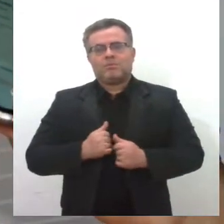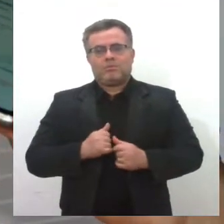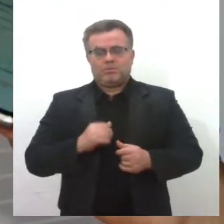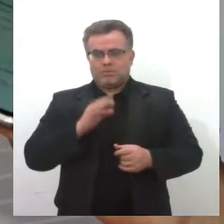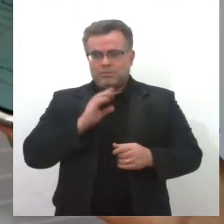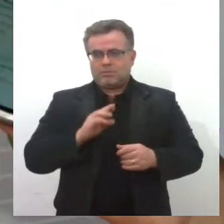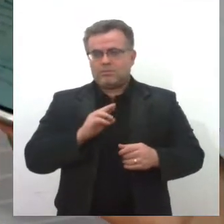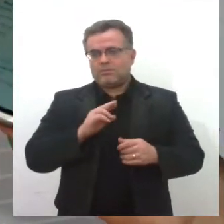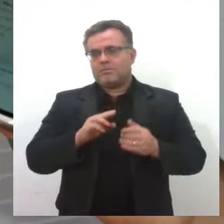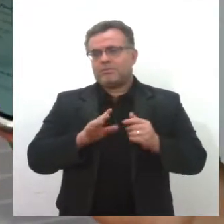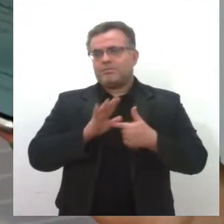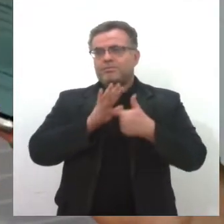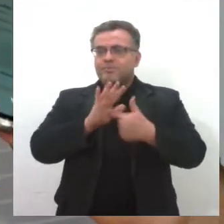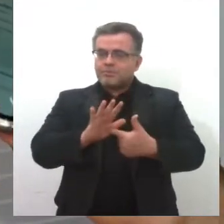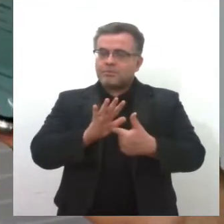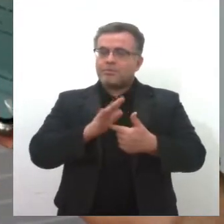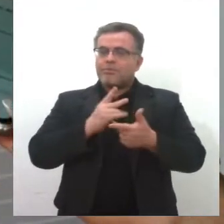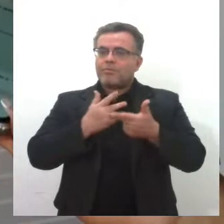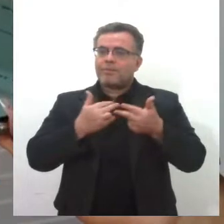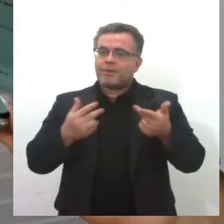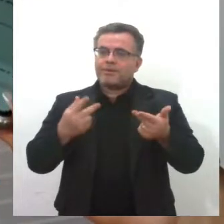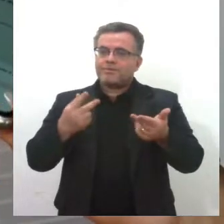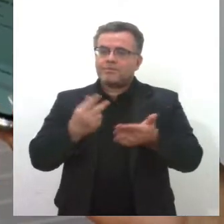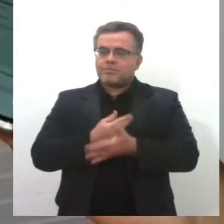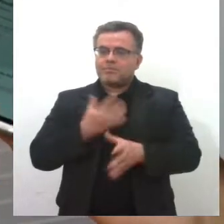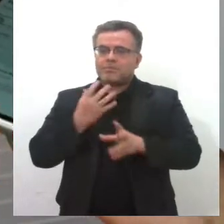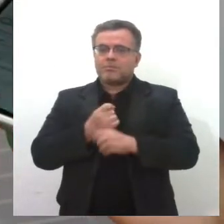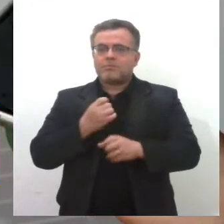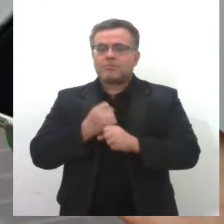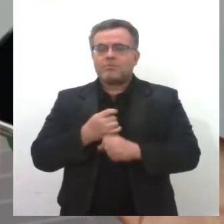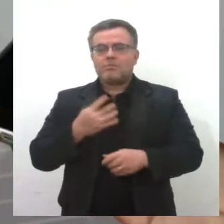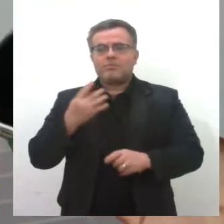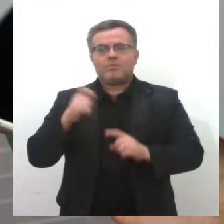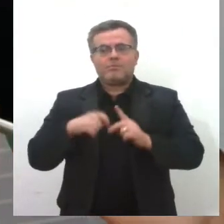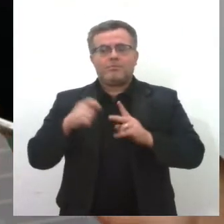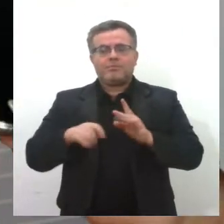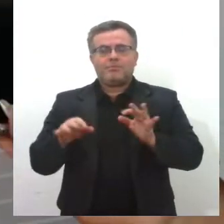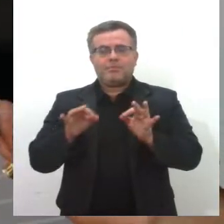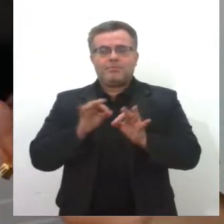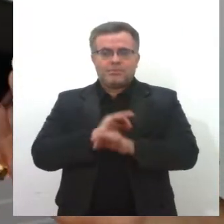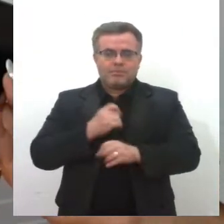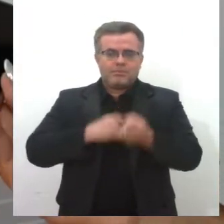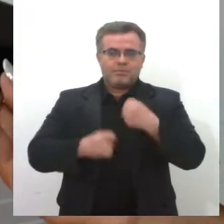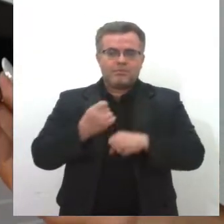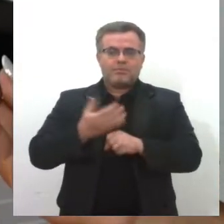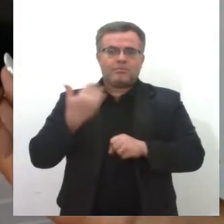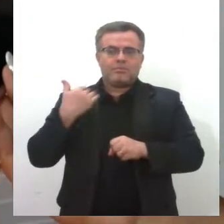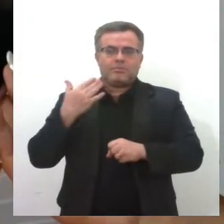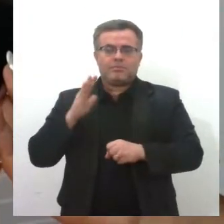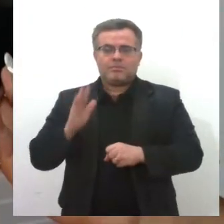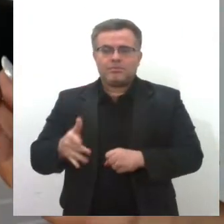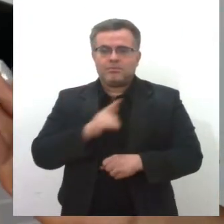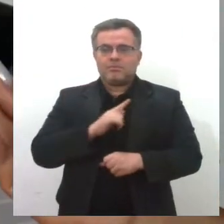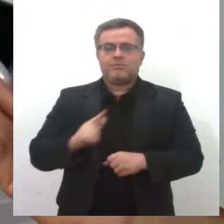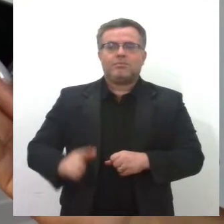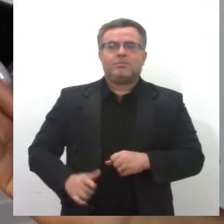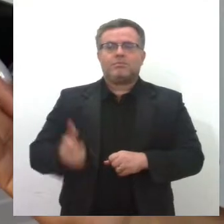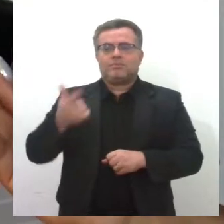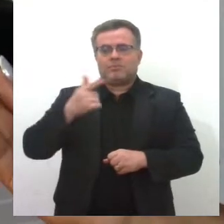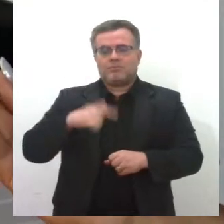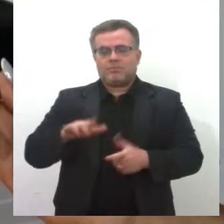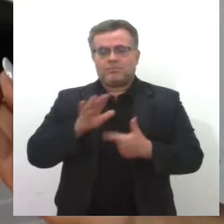do ano de 2021, no caso, o último quadrimestre, onde o governo assenta mais uma vez